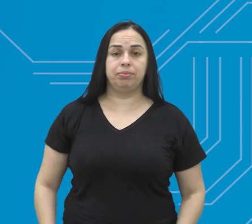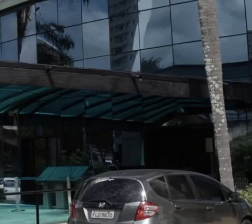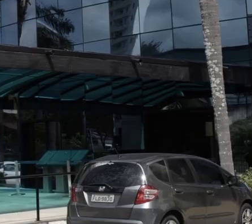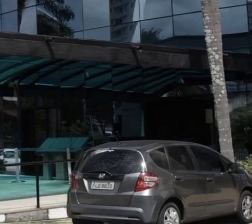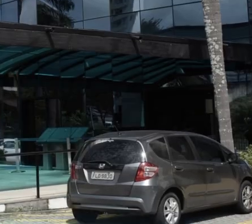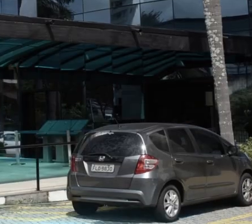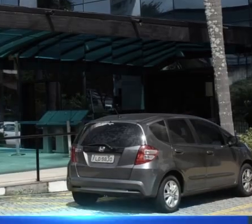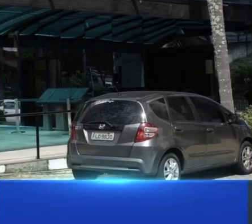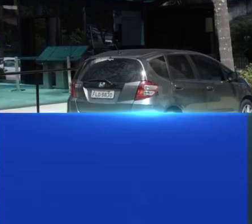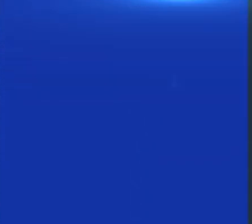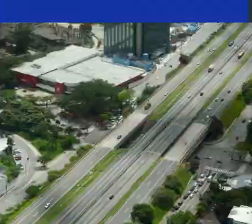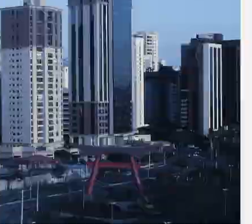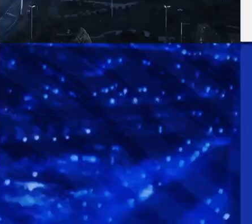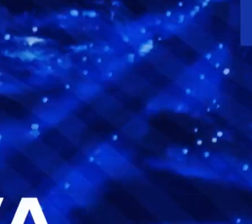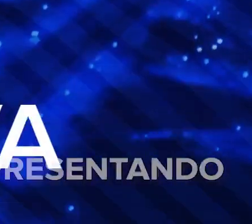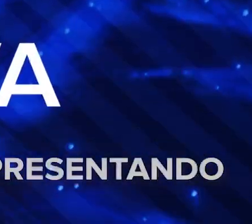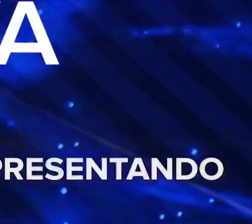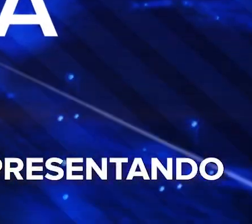já.